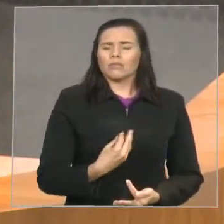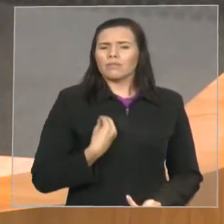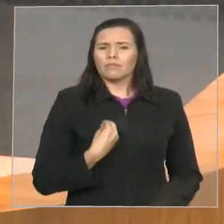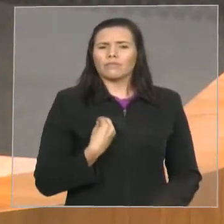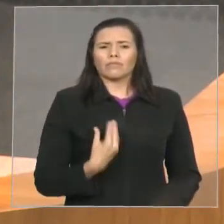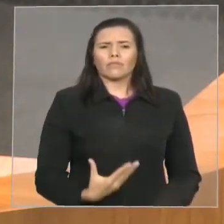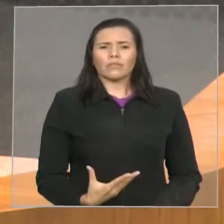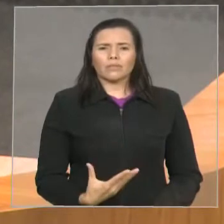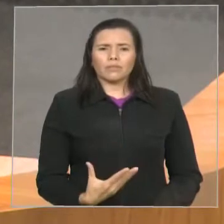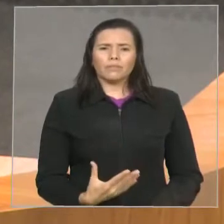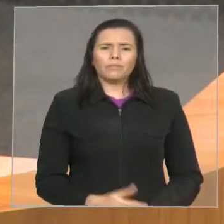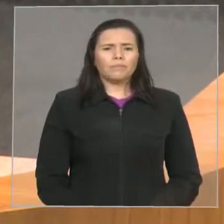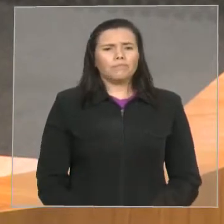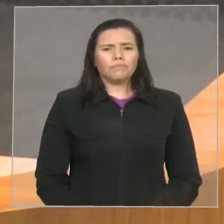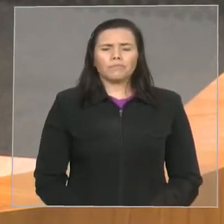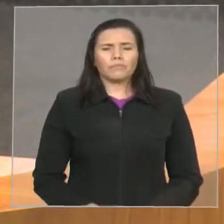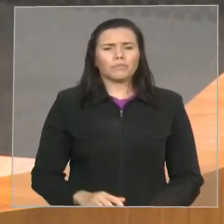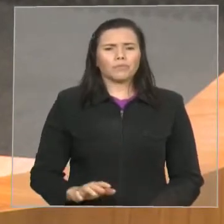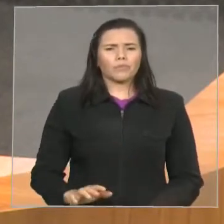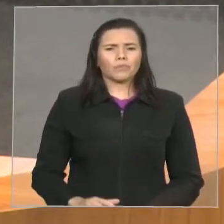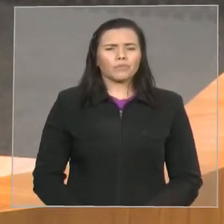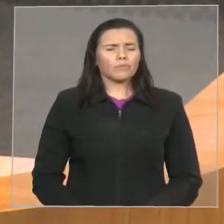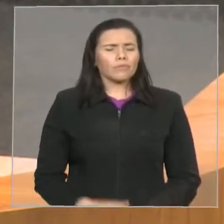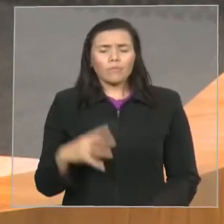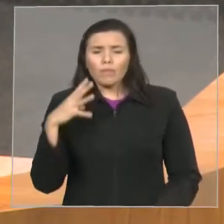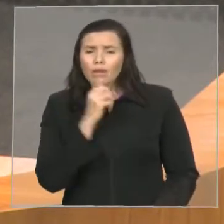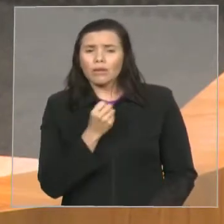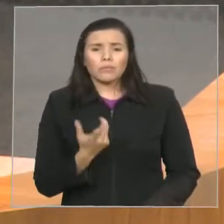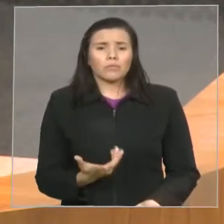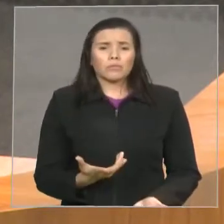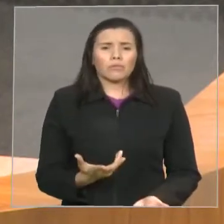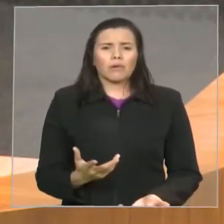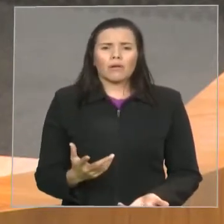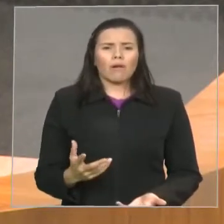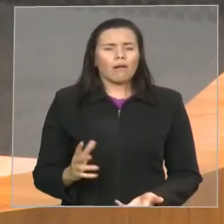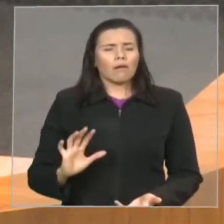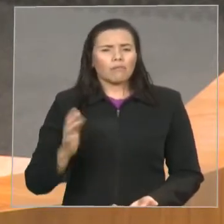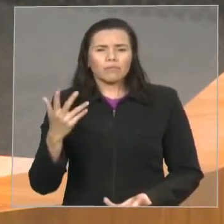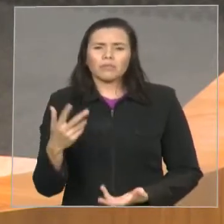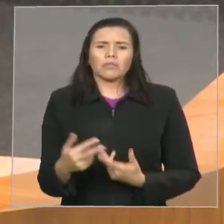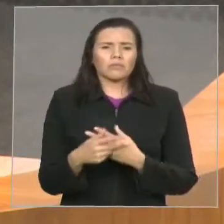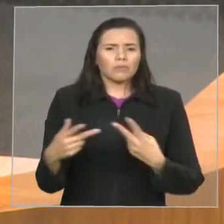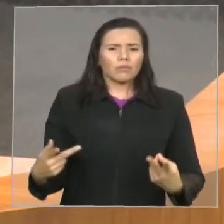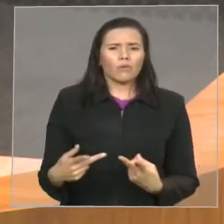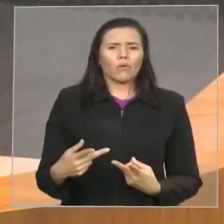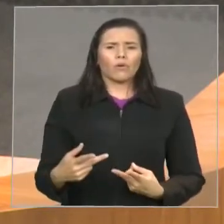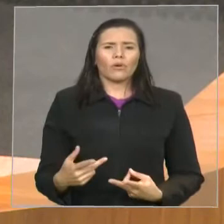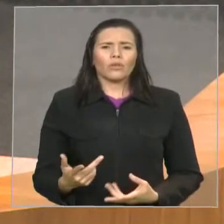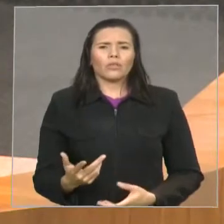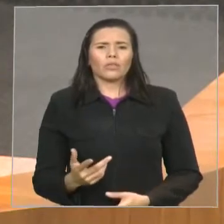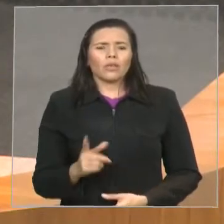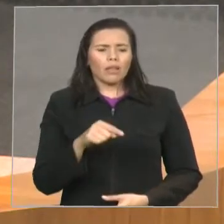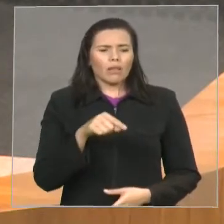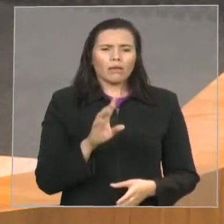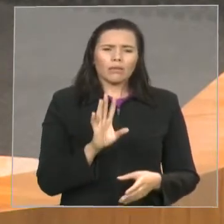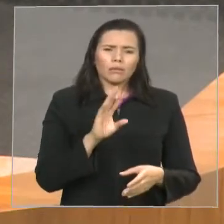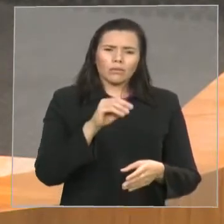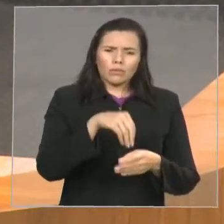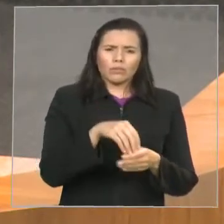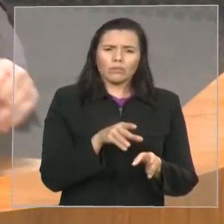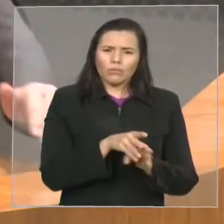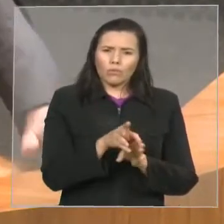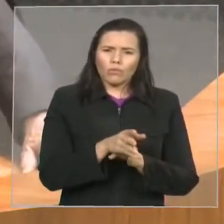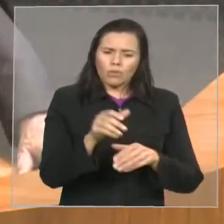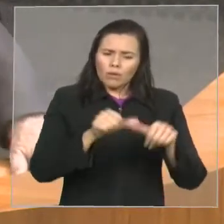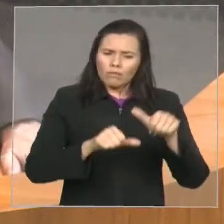for aquilo. Quem é da carreira policial, civil, militar ou corpo de bombeiro sabe e o que eu estou falando. Agora,